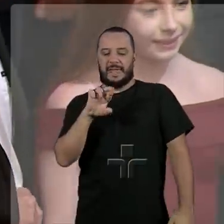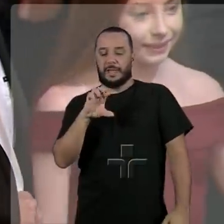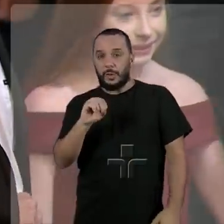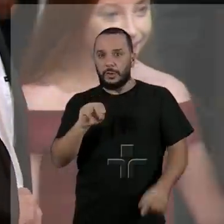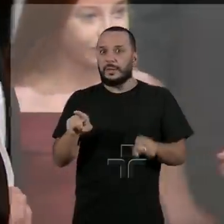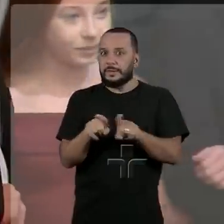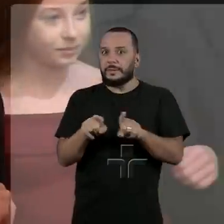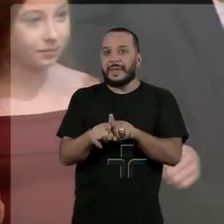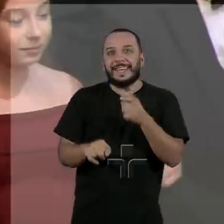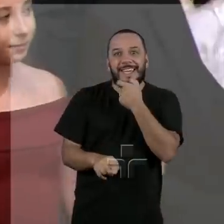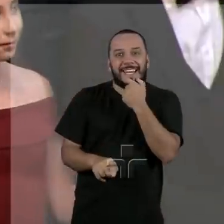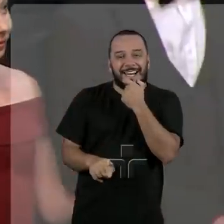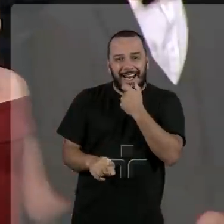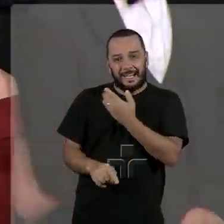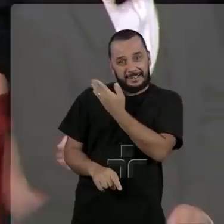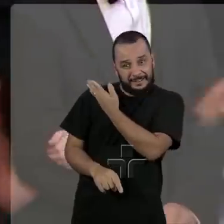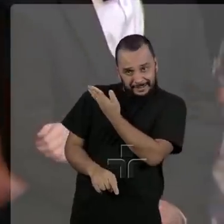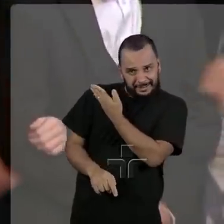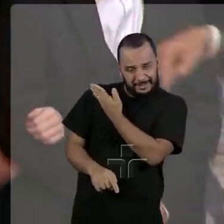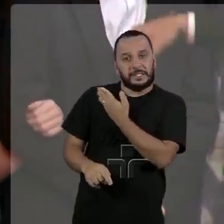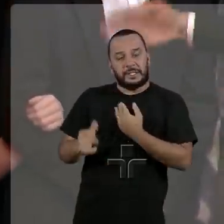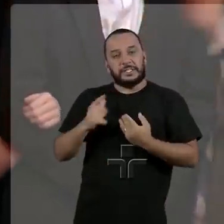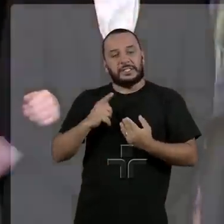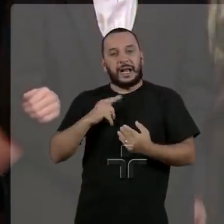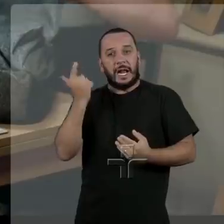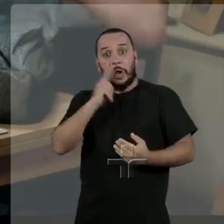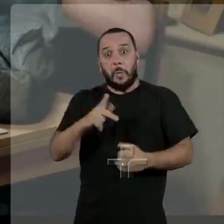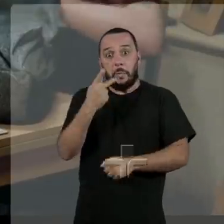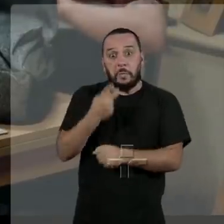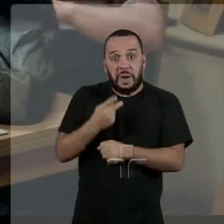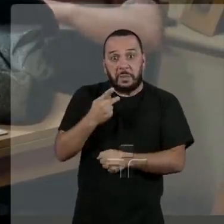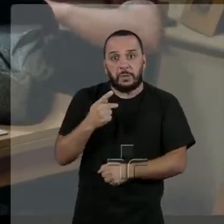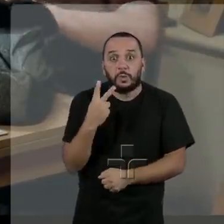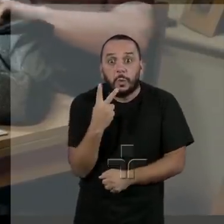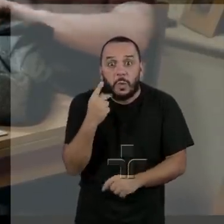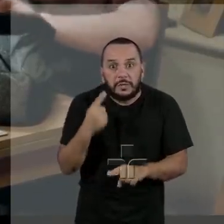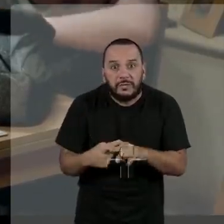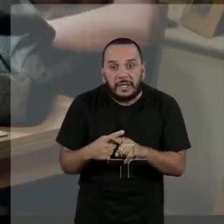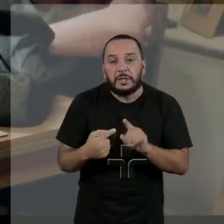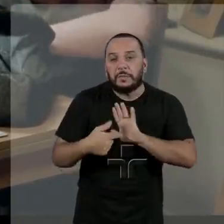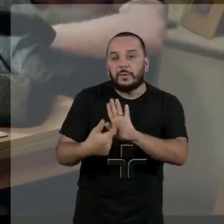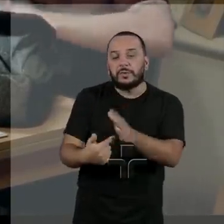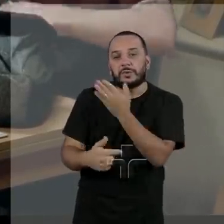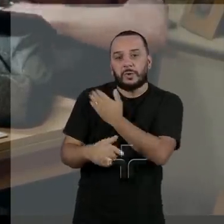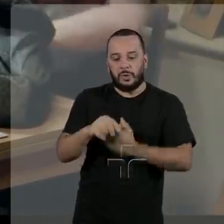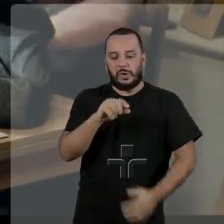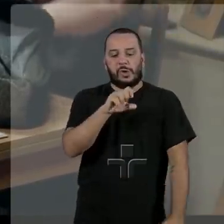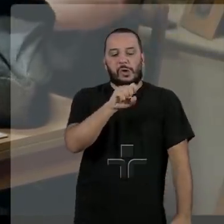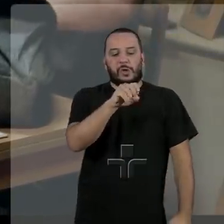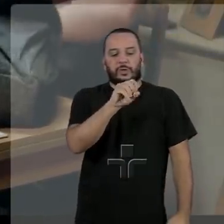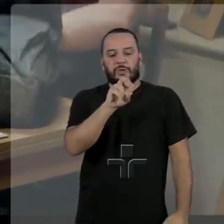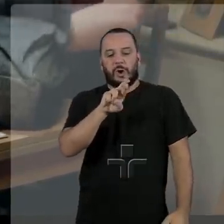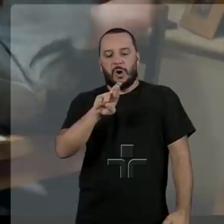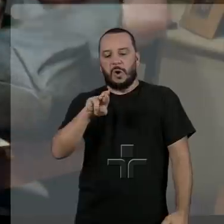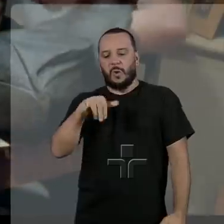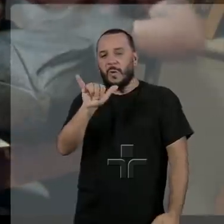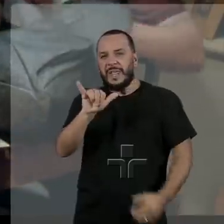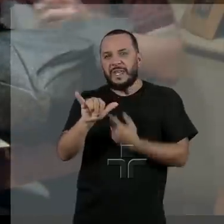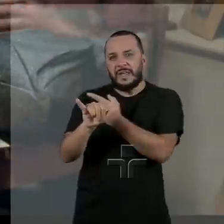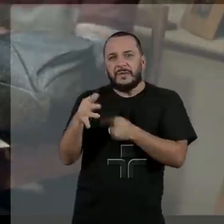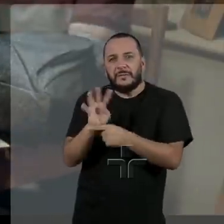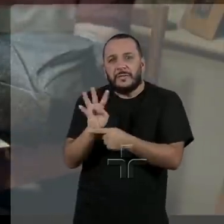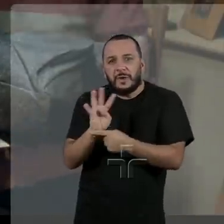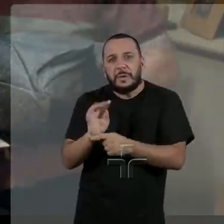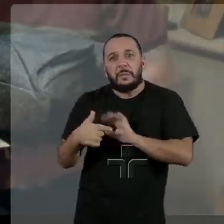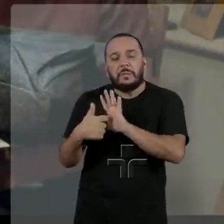O britânico Ken Loach, que já ganhou a Palma de Ouro 2 vezes, apresentou Sorry We Missed You, que retrata a luta diária de